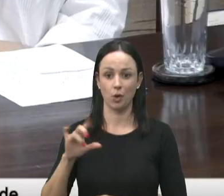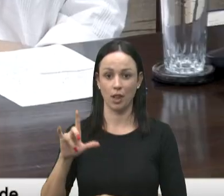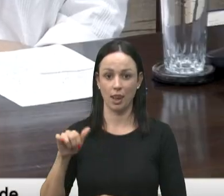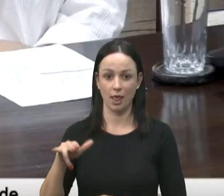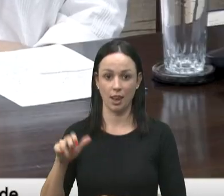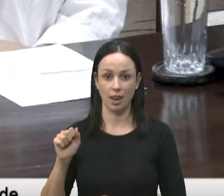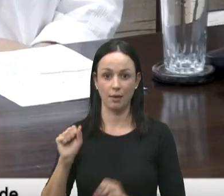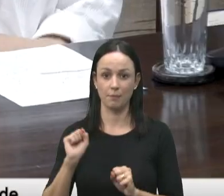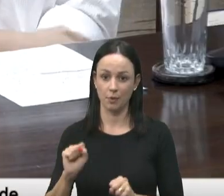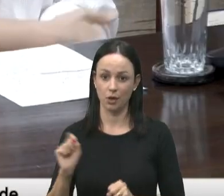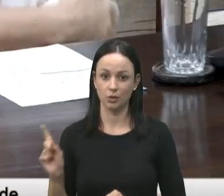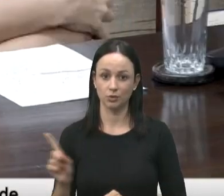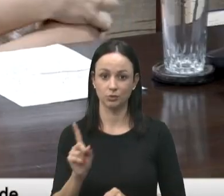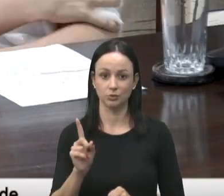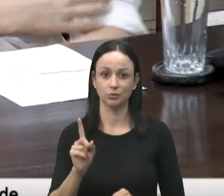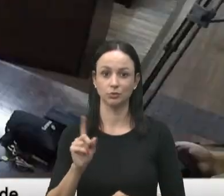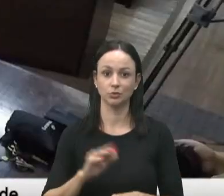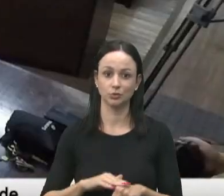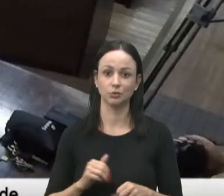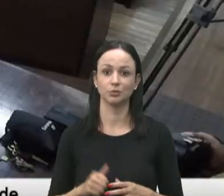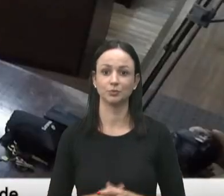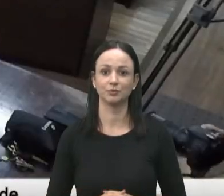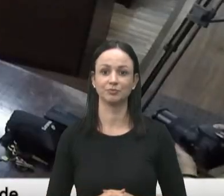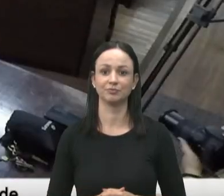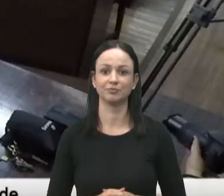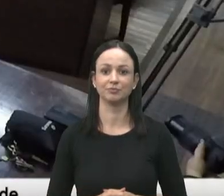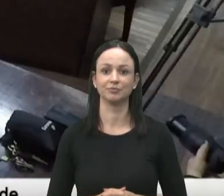Vem, Poliana. Está intimada. Pronto. Pode